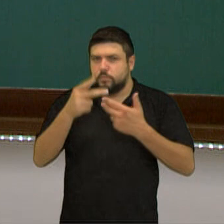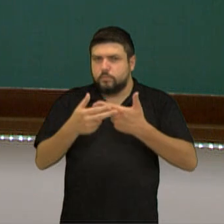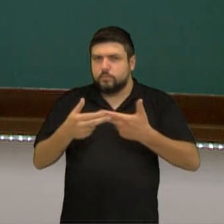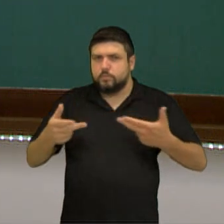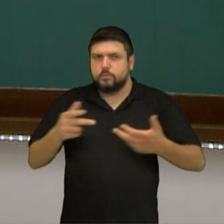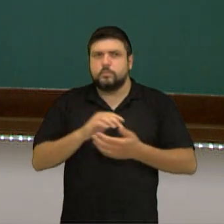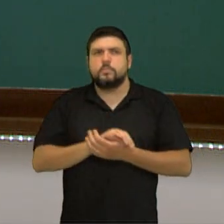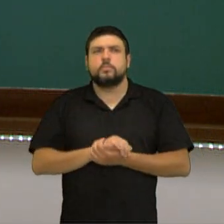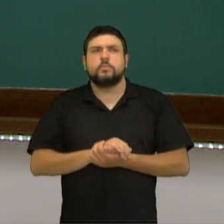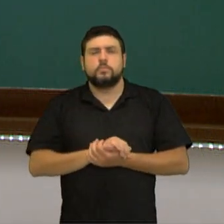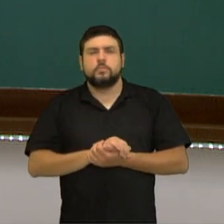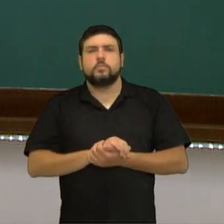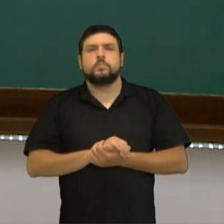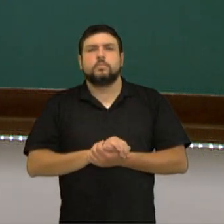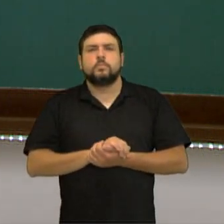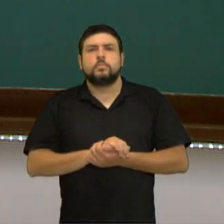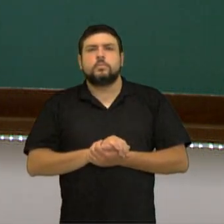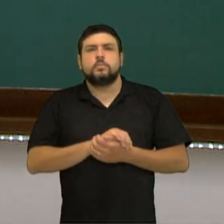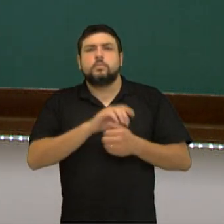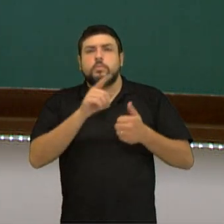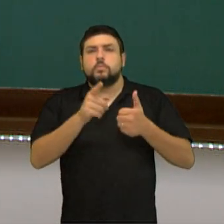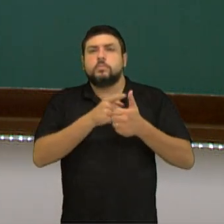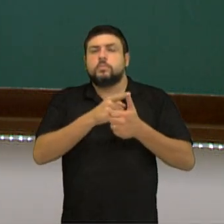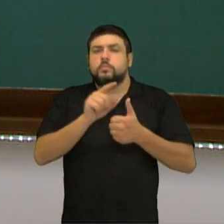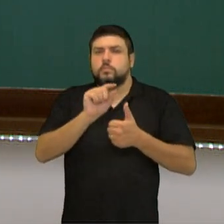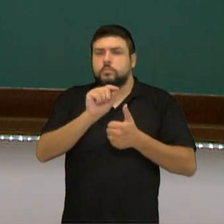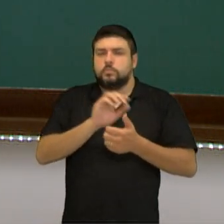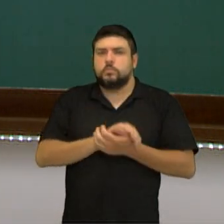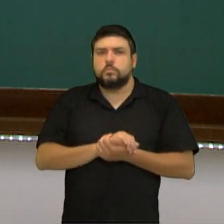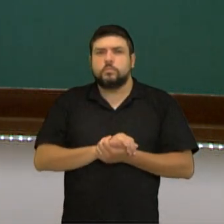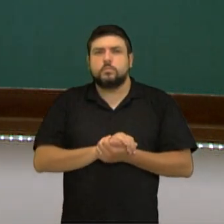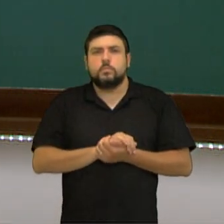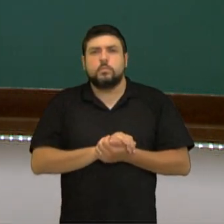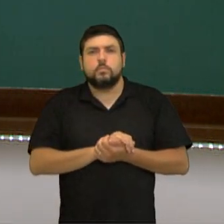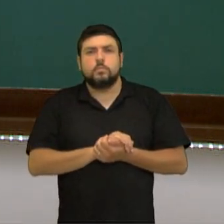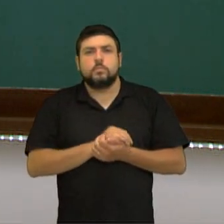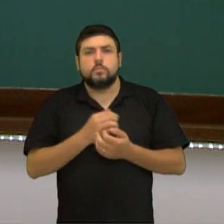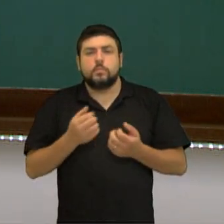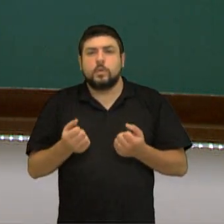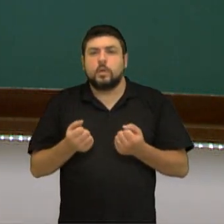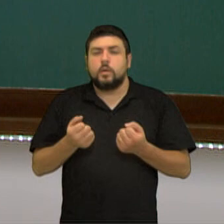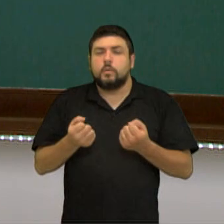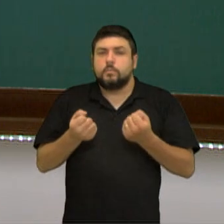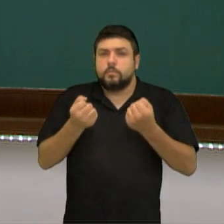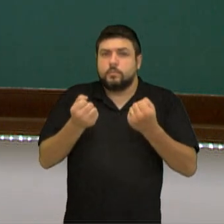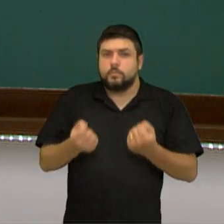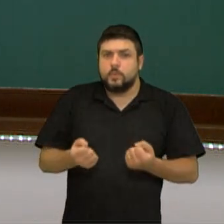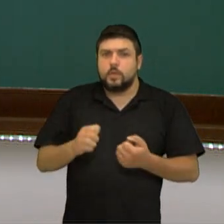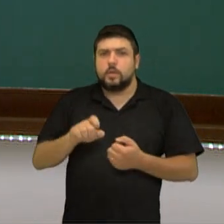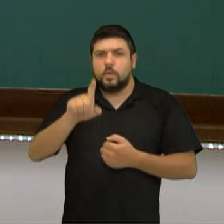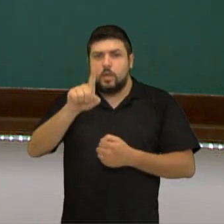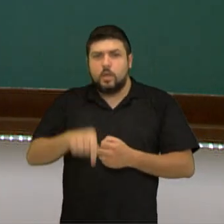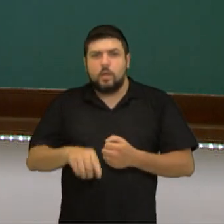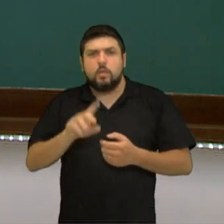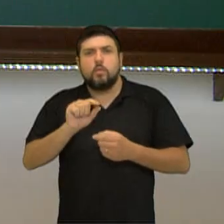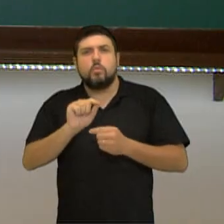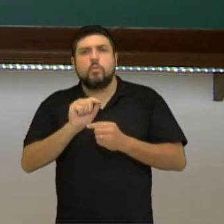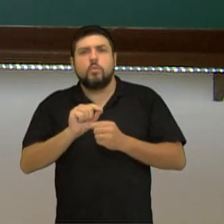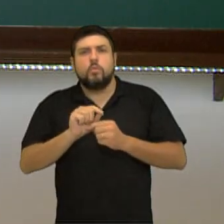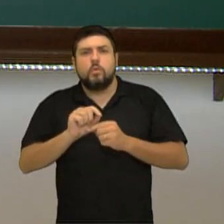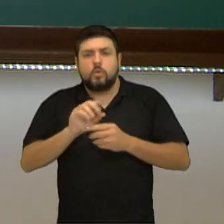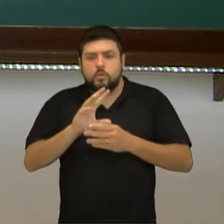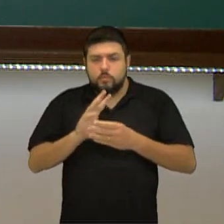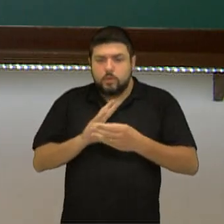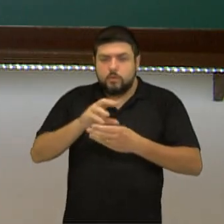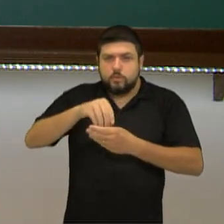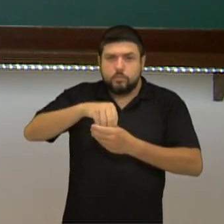certo? Primeira coisa que a gente tem que lembrar é que a massa nos diz a quantidade de matéria de um corpo e a sua unidade no Sistema Internacional